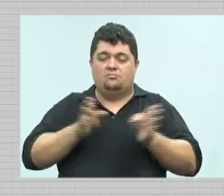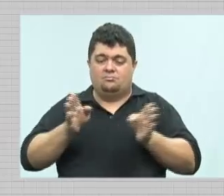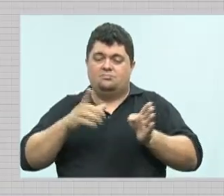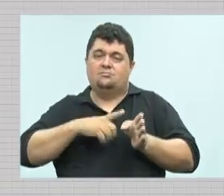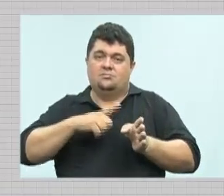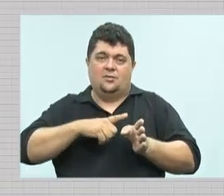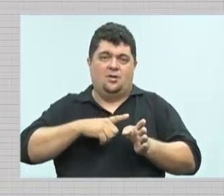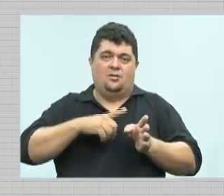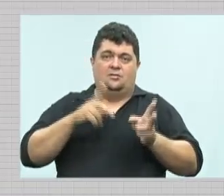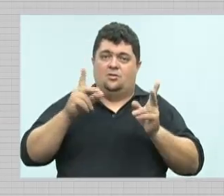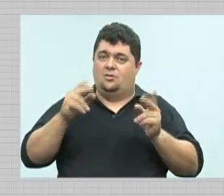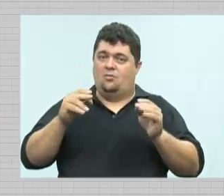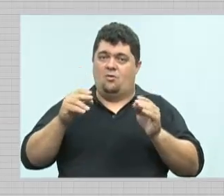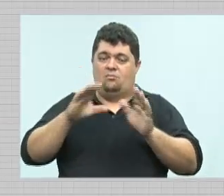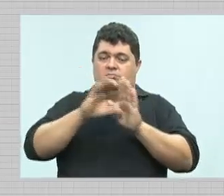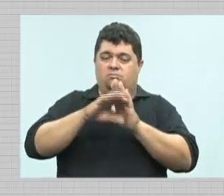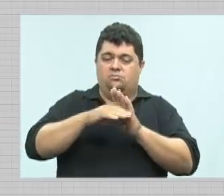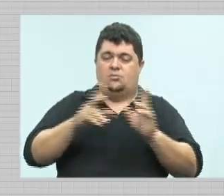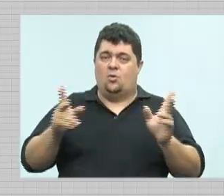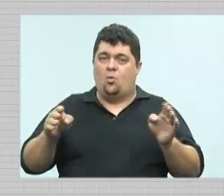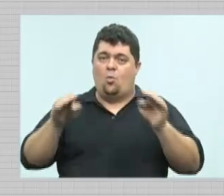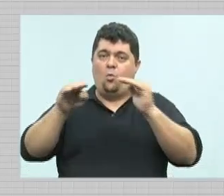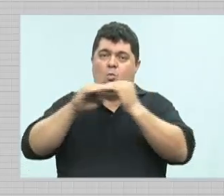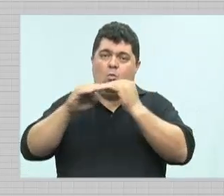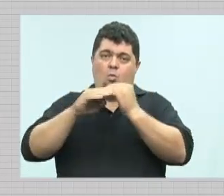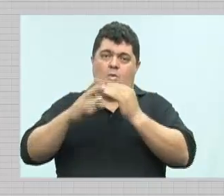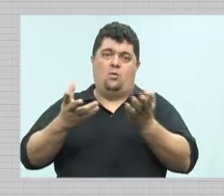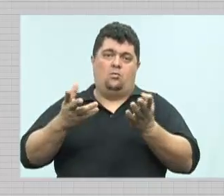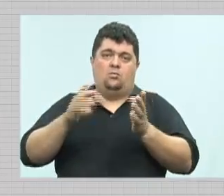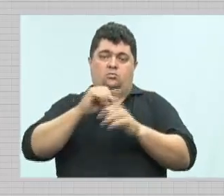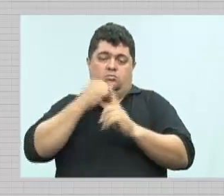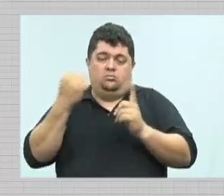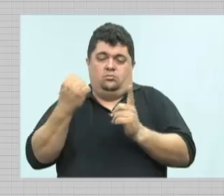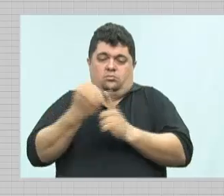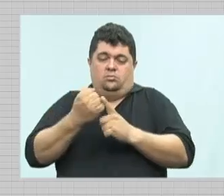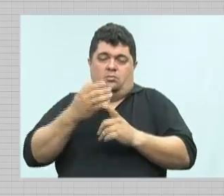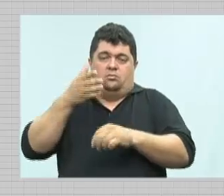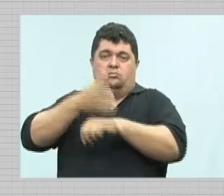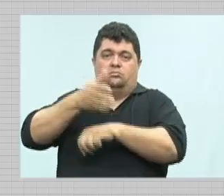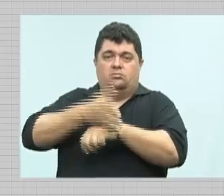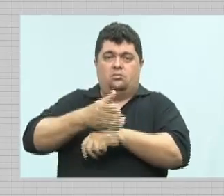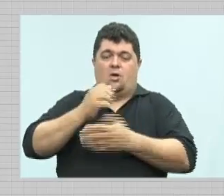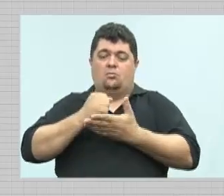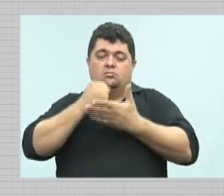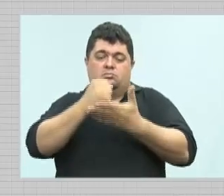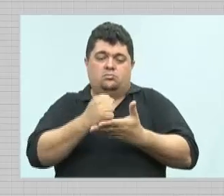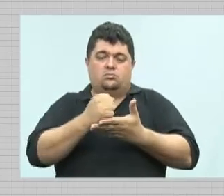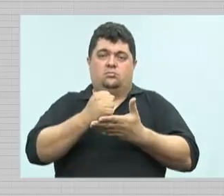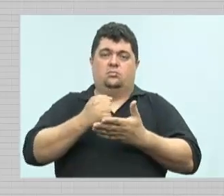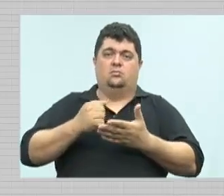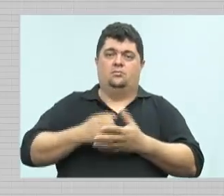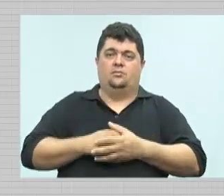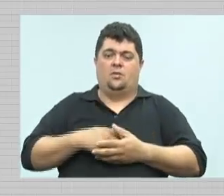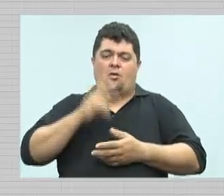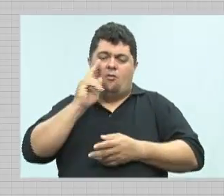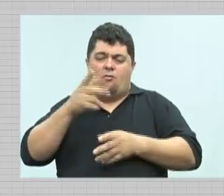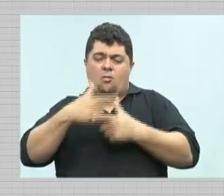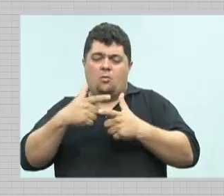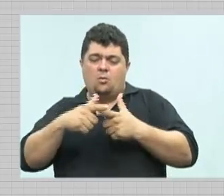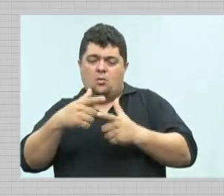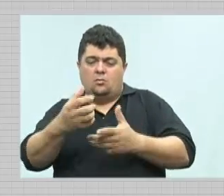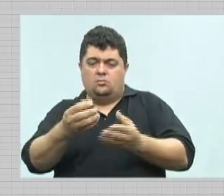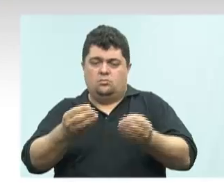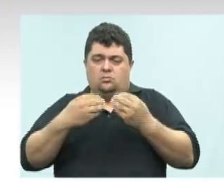ideologia, fazer uma intervenção em uma realidade social a partir de um problema. Então, as características na sua execução